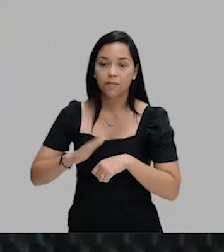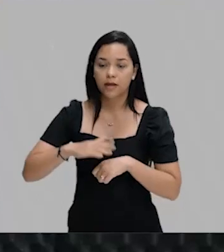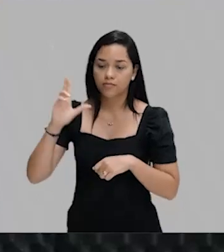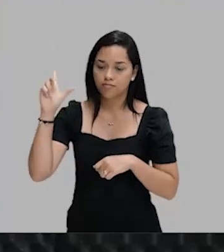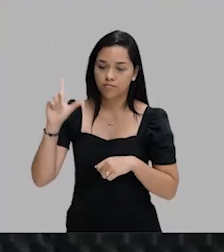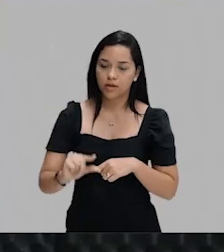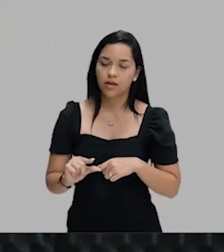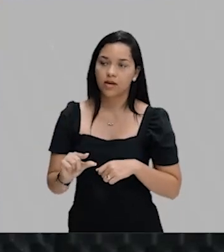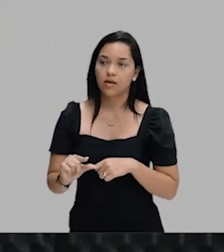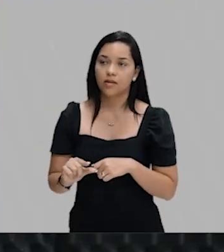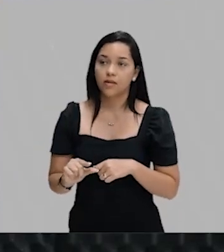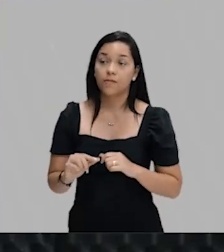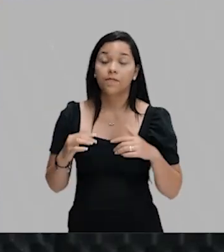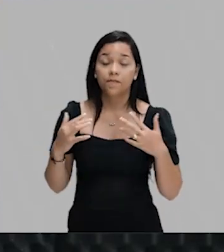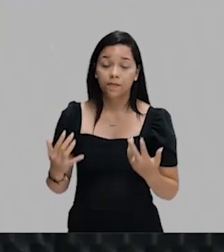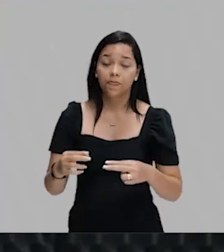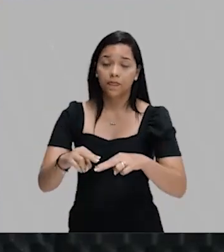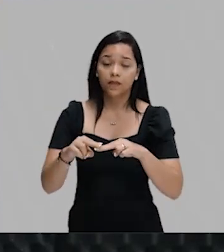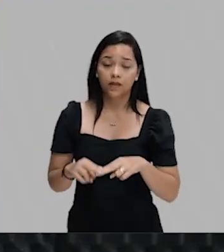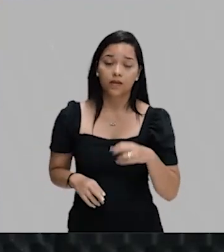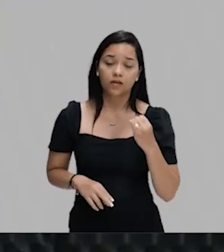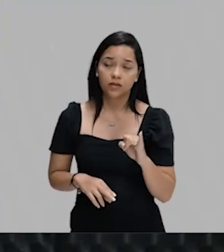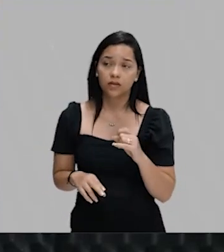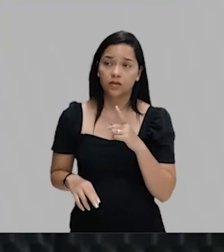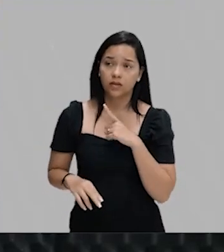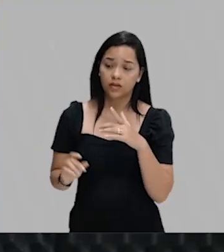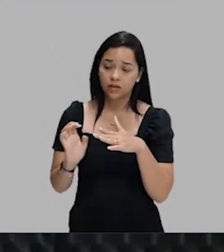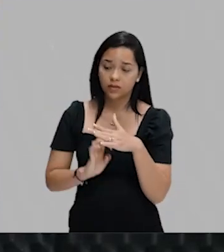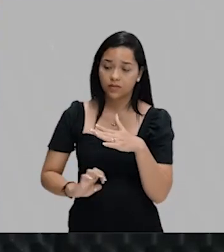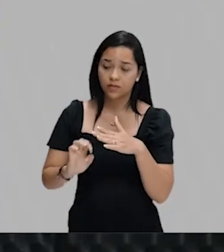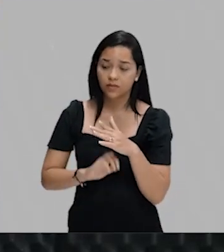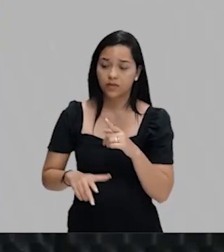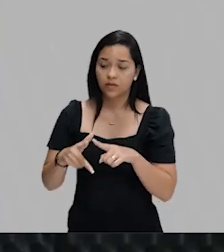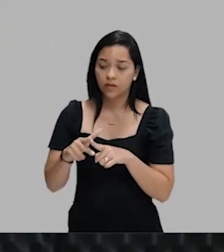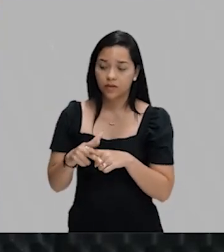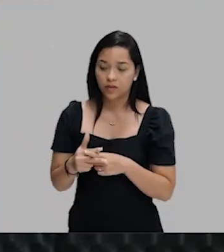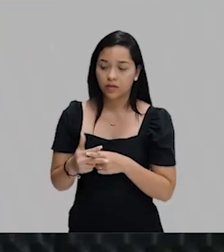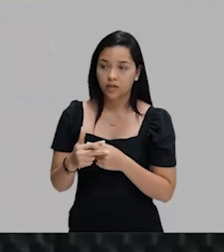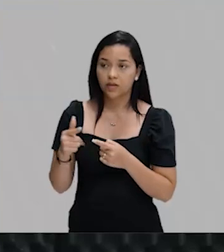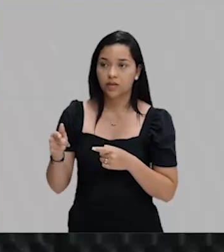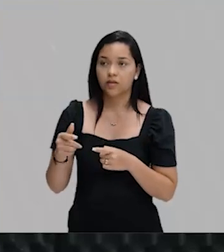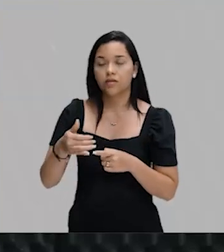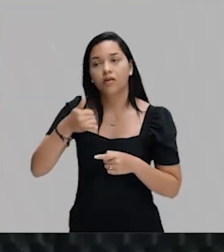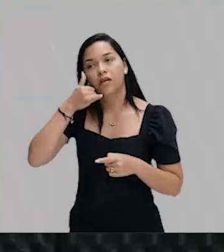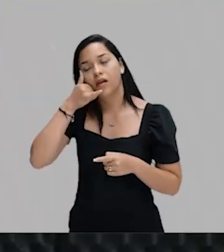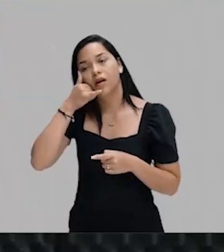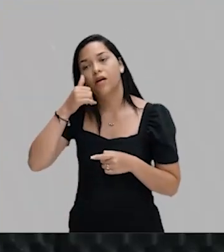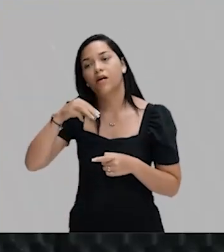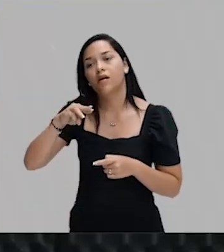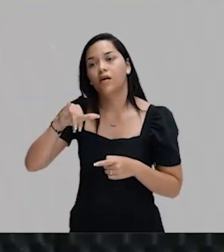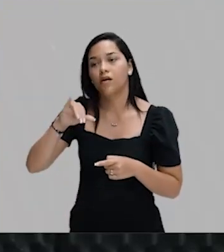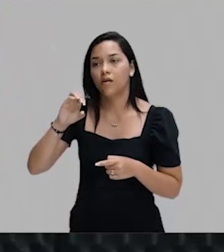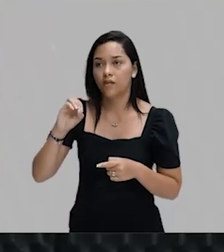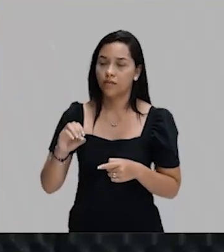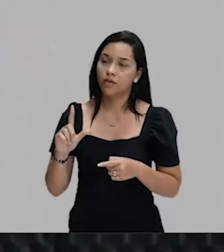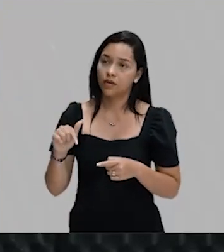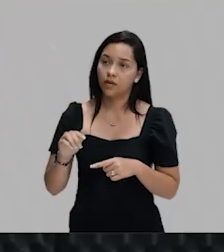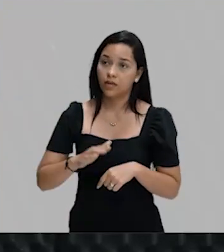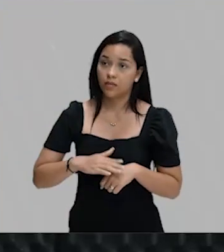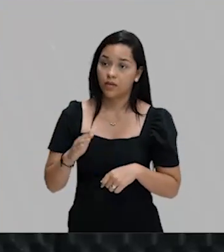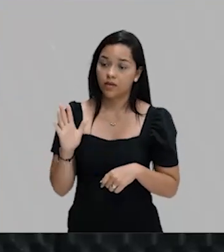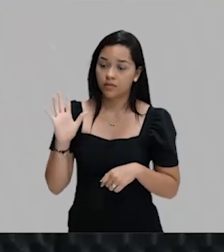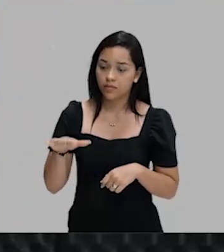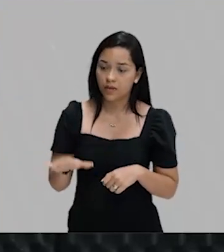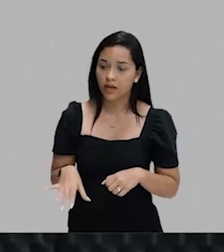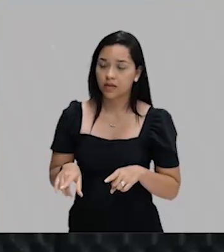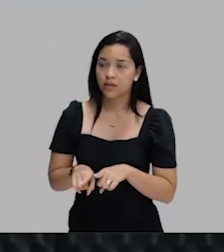barata. Tá certo? Então, se mandava essas empresas de montagem, por exemplo, de celulares, para o México, onde a mão de obra ela é bem mais